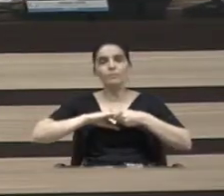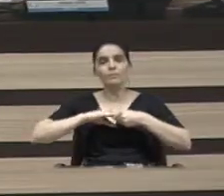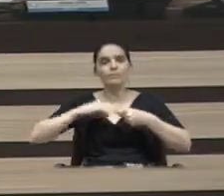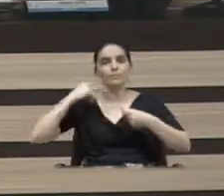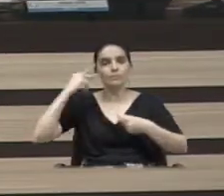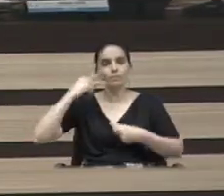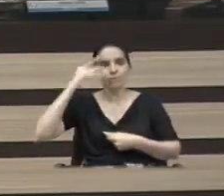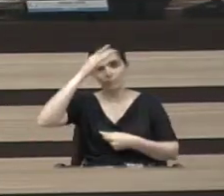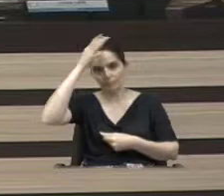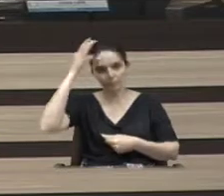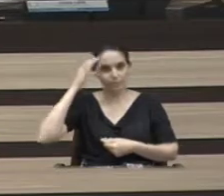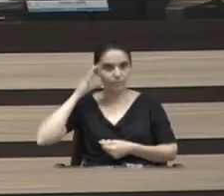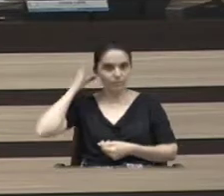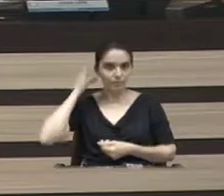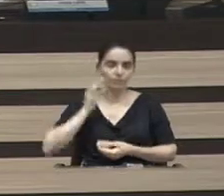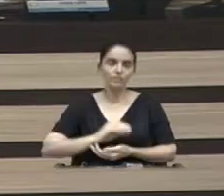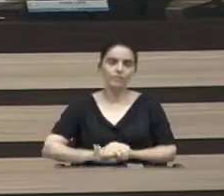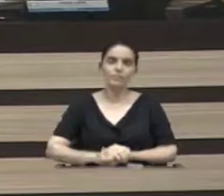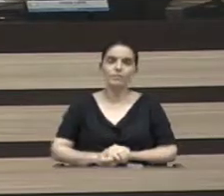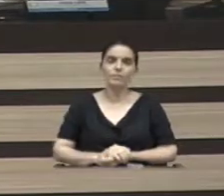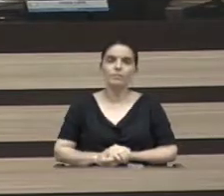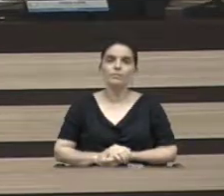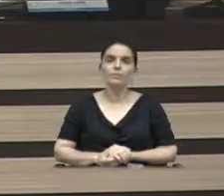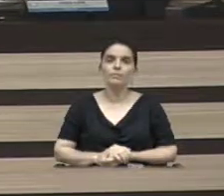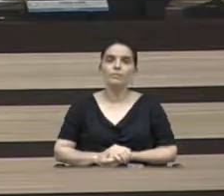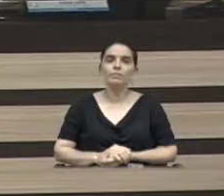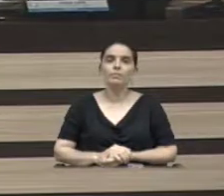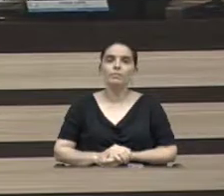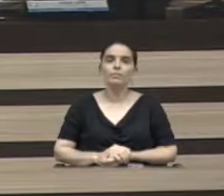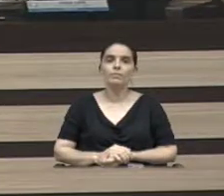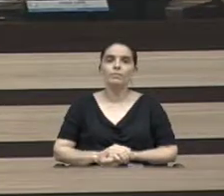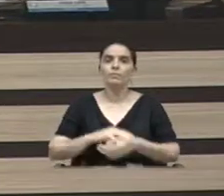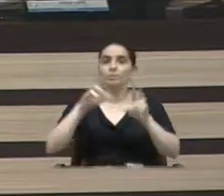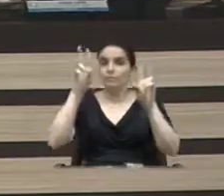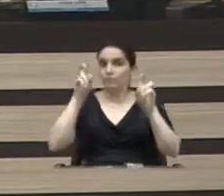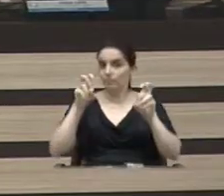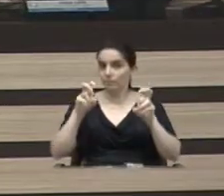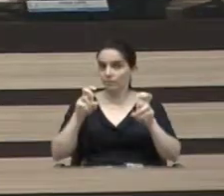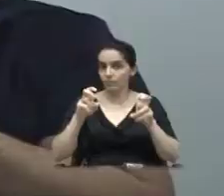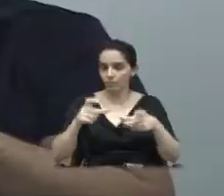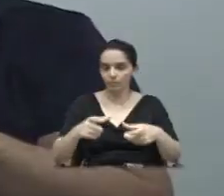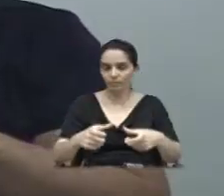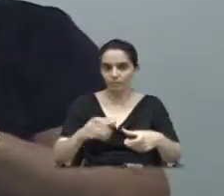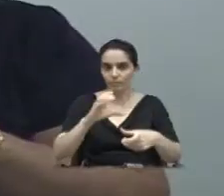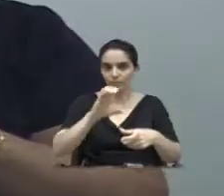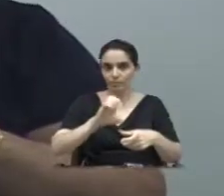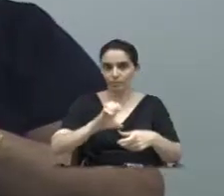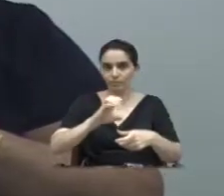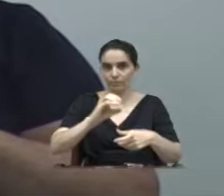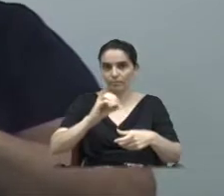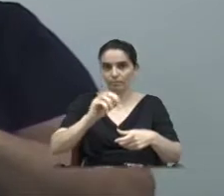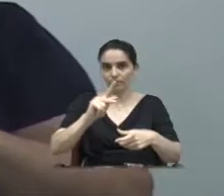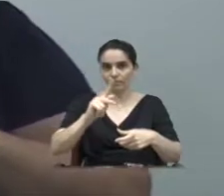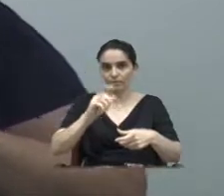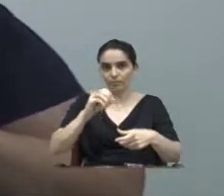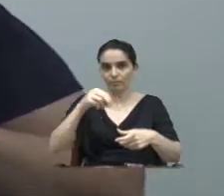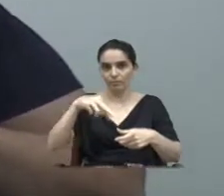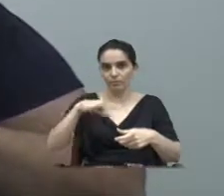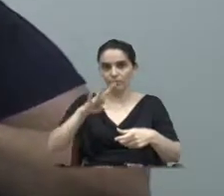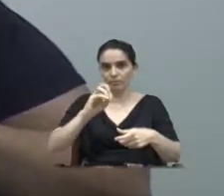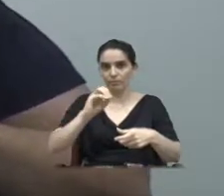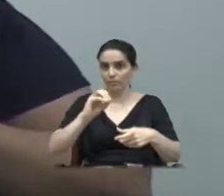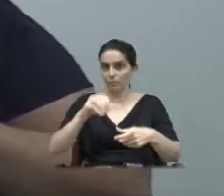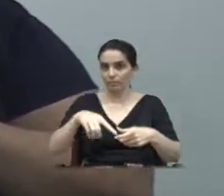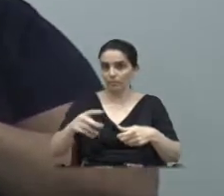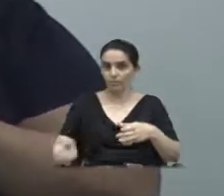Carolina Pontes por falar desse assunto que são os ecopontos. Esses ecopontos foram criados na nossa gestão, na